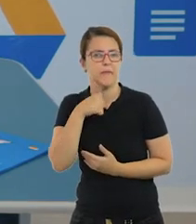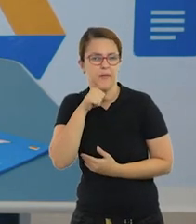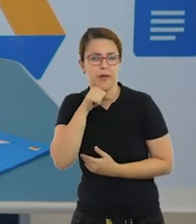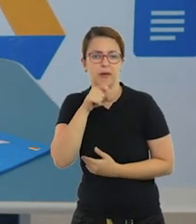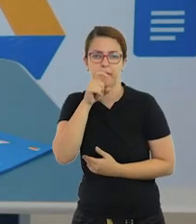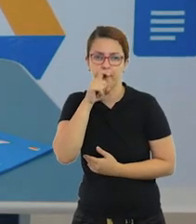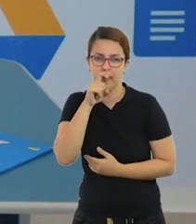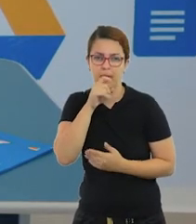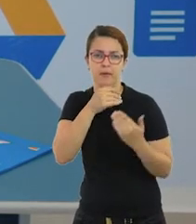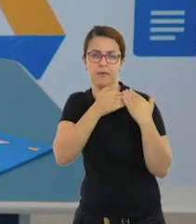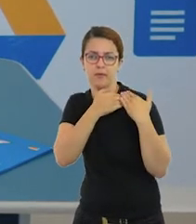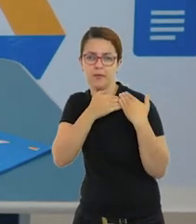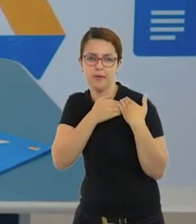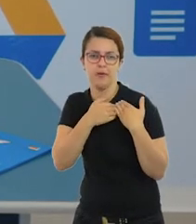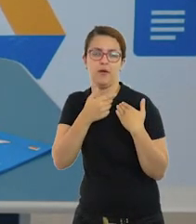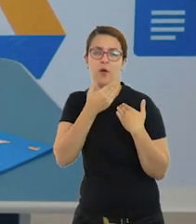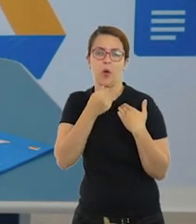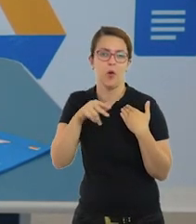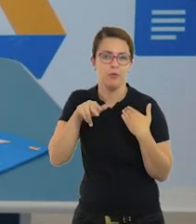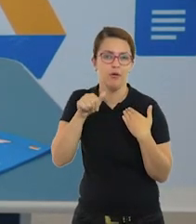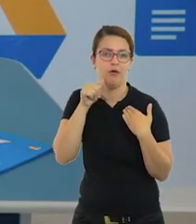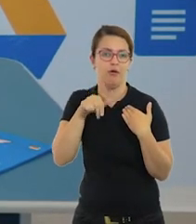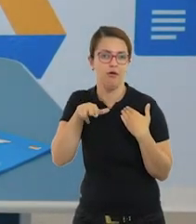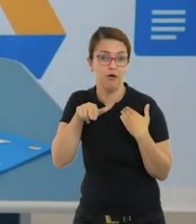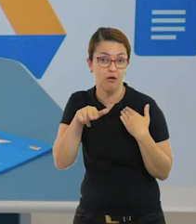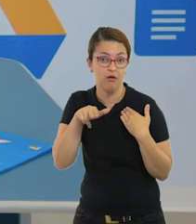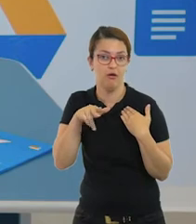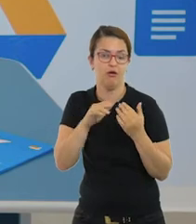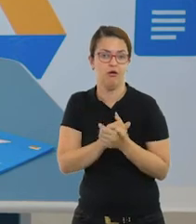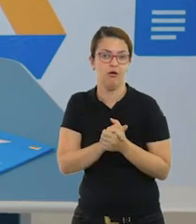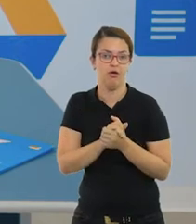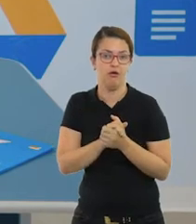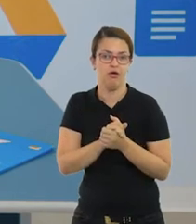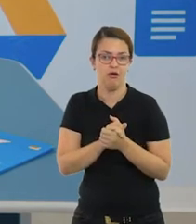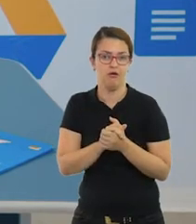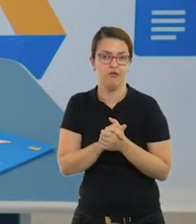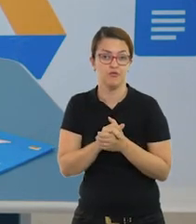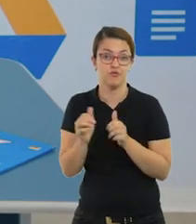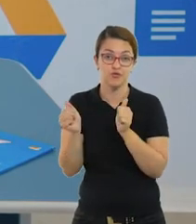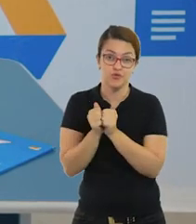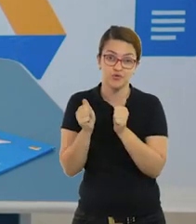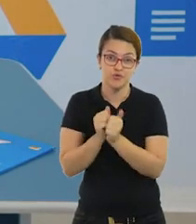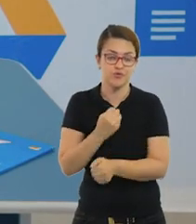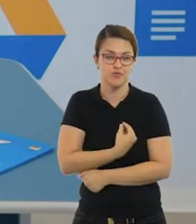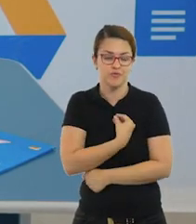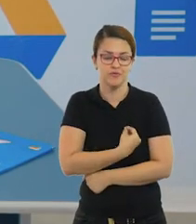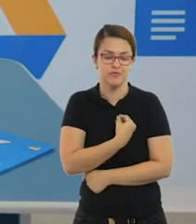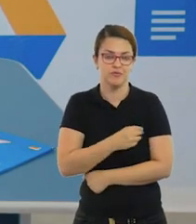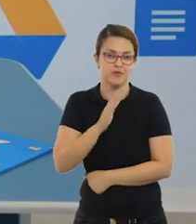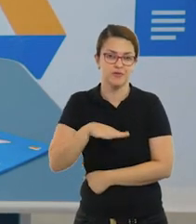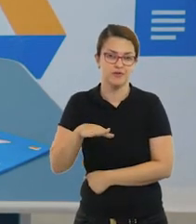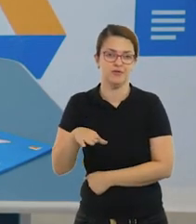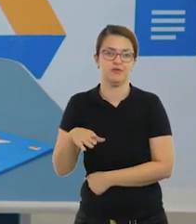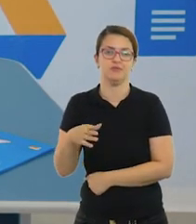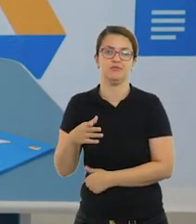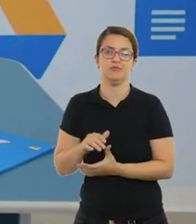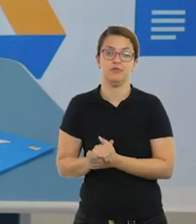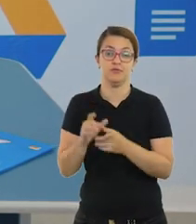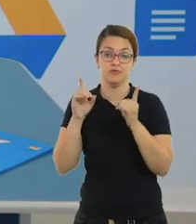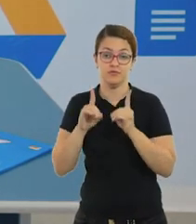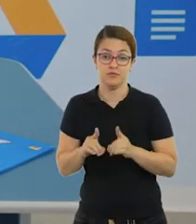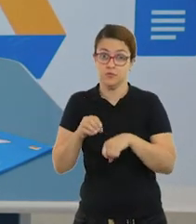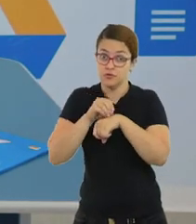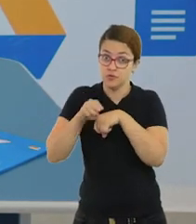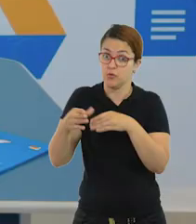pai, mãe, responsável, irmão ou convive com alguma criança com deficiência, presta atenção nas dicas que eu vou dar para você